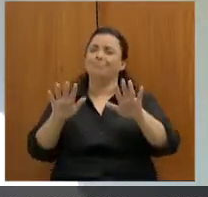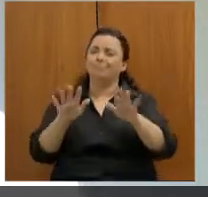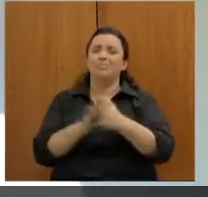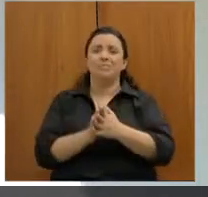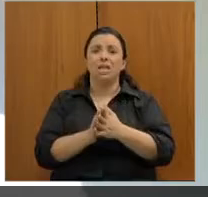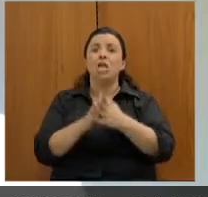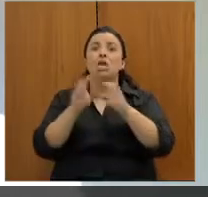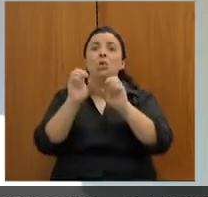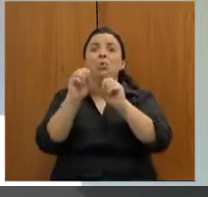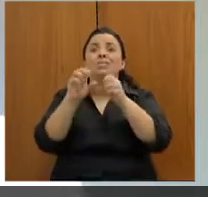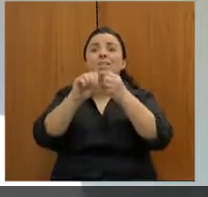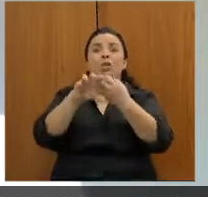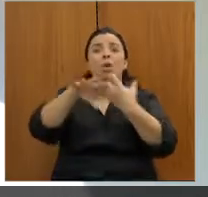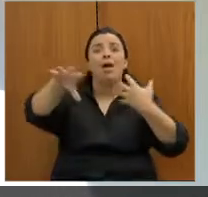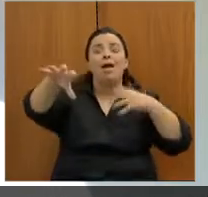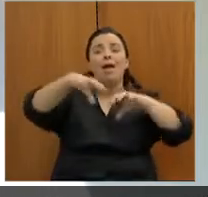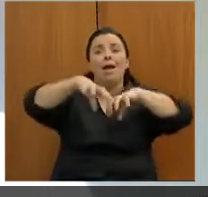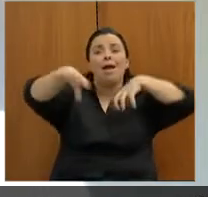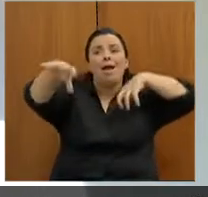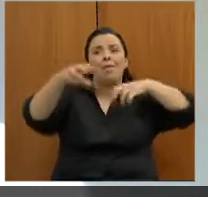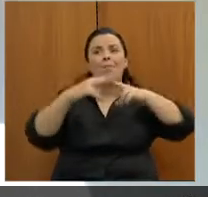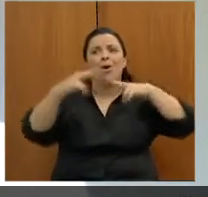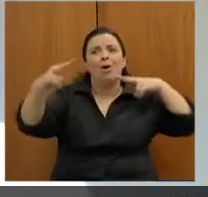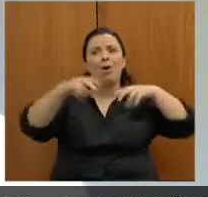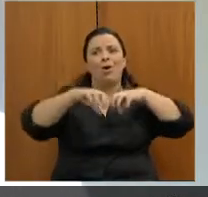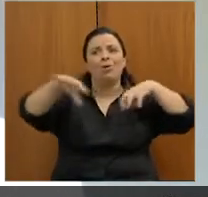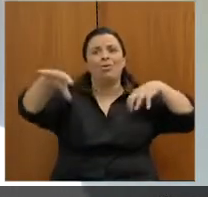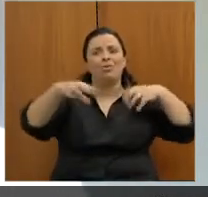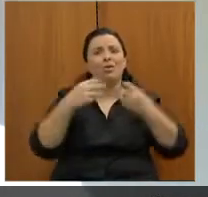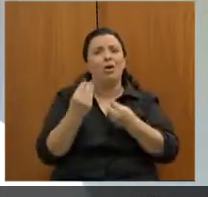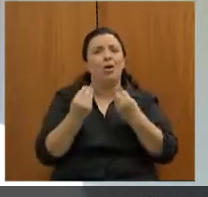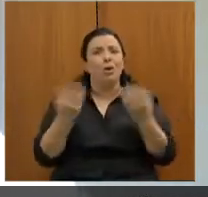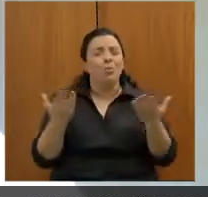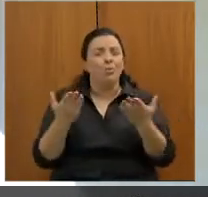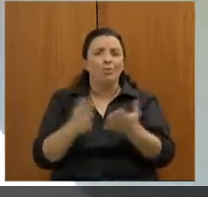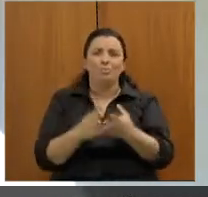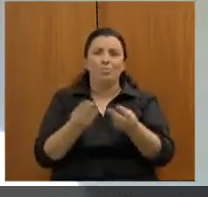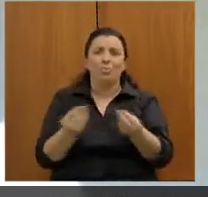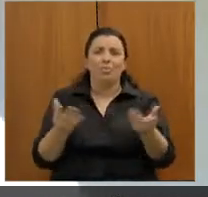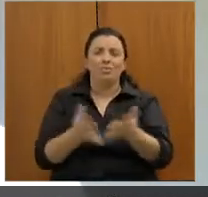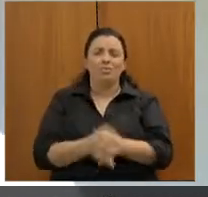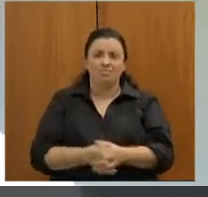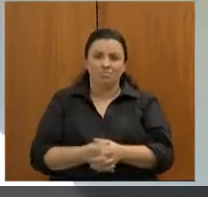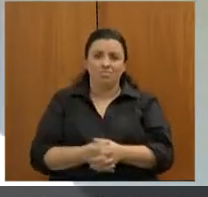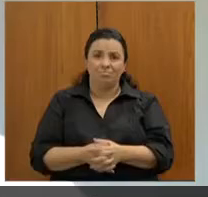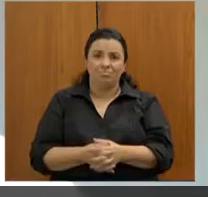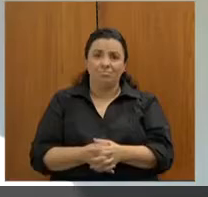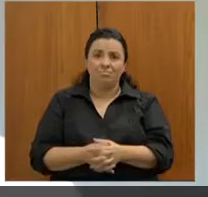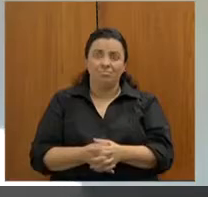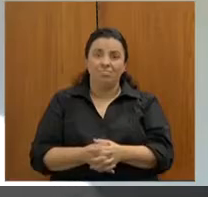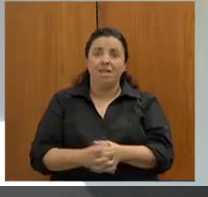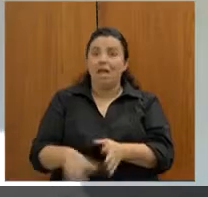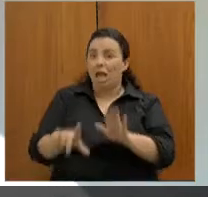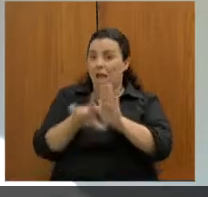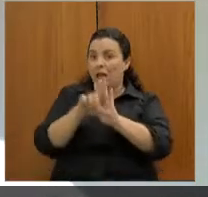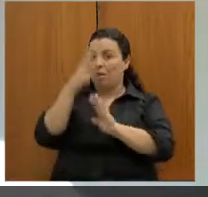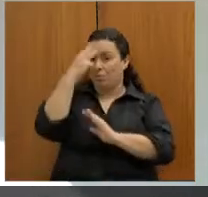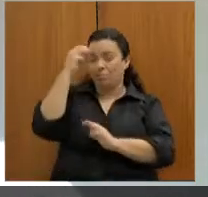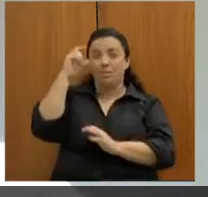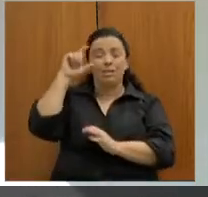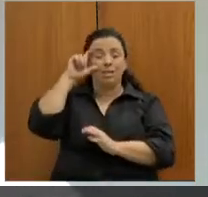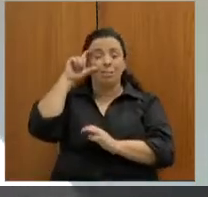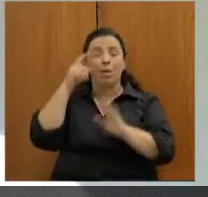Violetas para de martelo em Maria da Penha porque a violência que acontece o ambiente privado ela se reproduzem e de